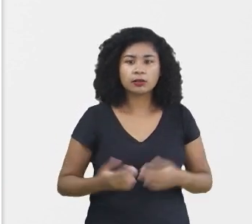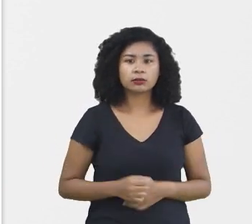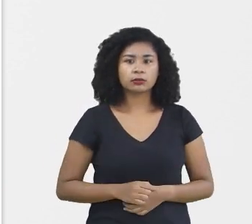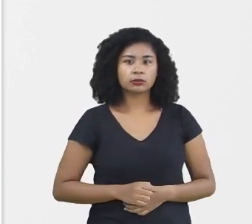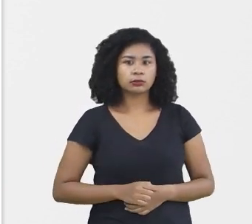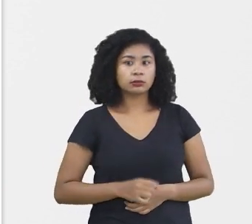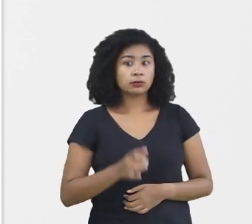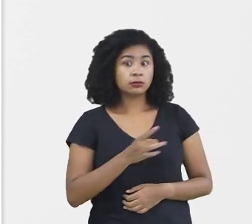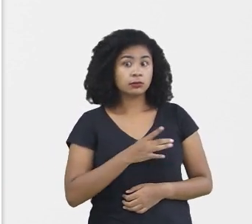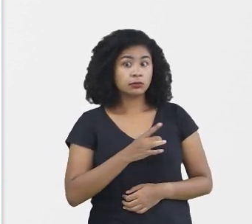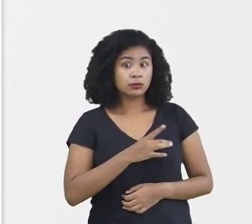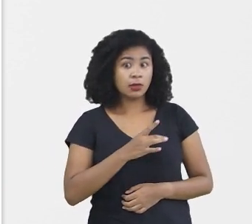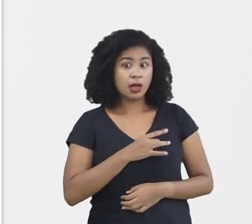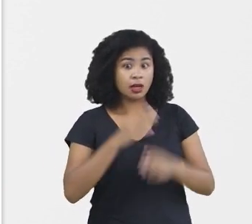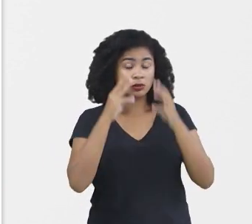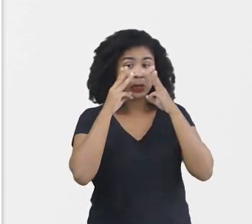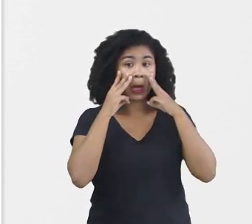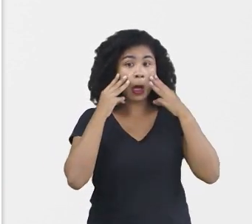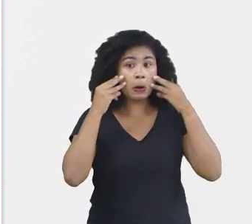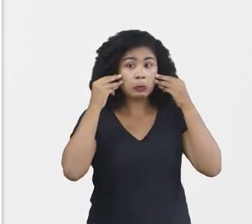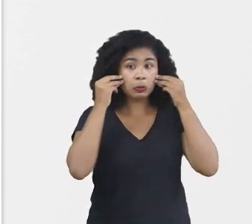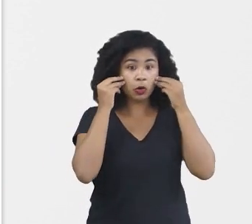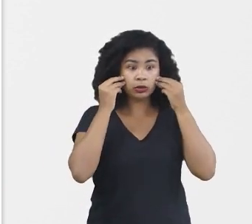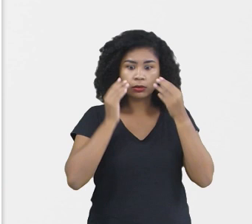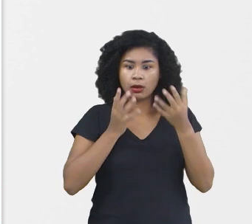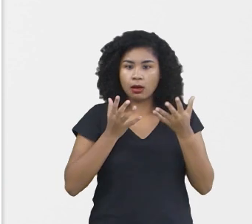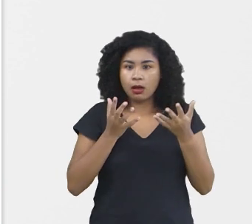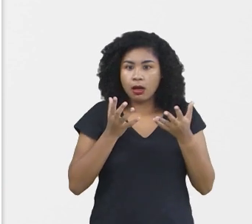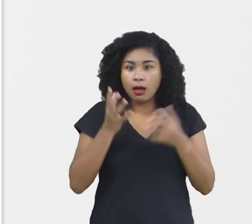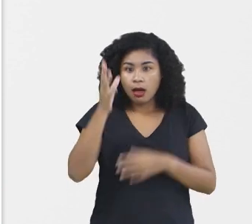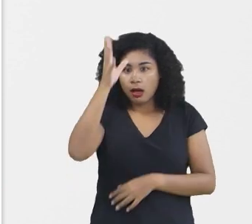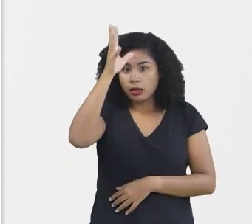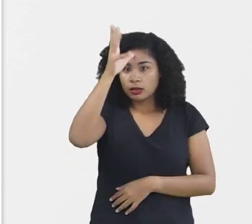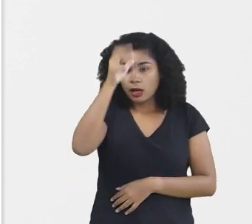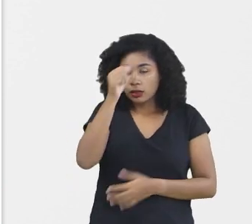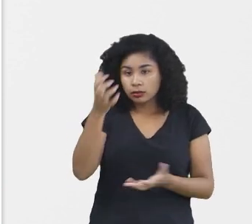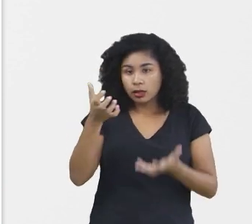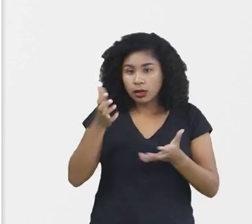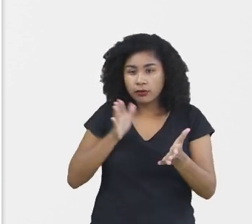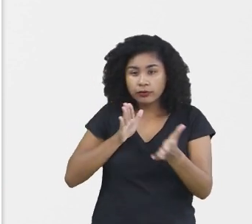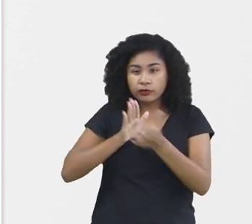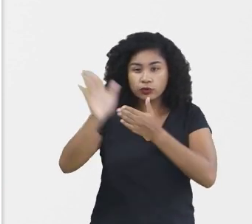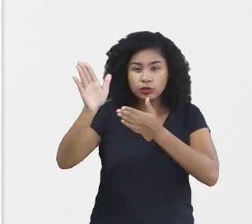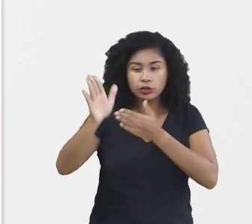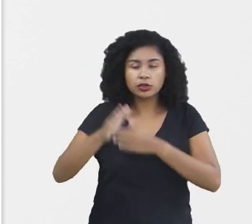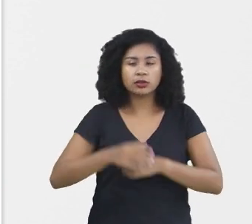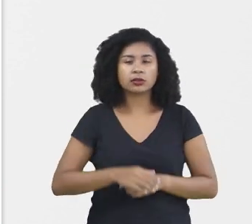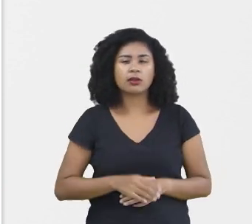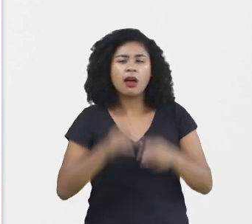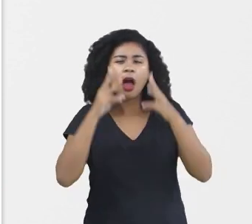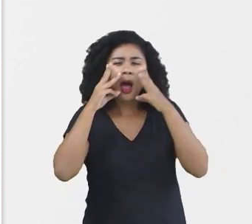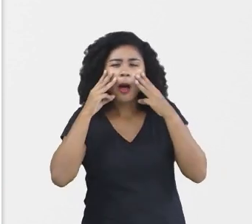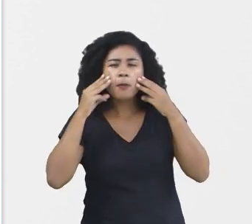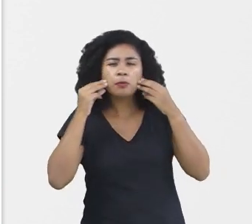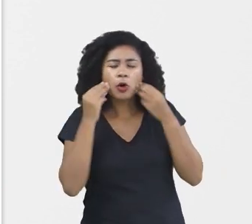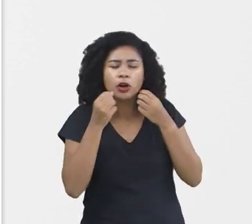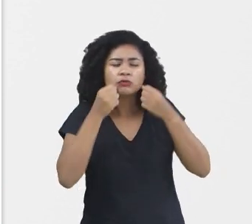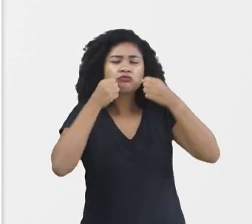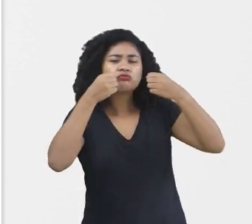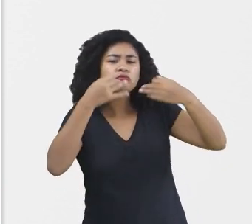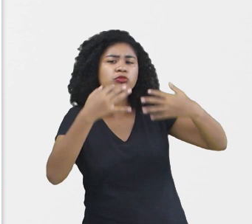inimiga raposa, tá? A raposa contou toda uma história para eles, né? Tentando enganá-los,